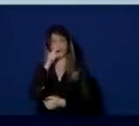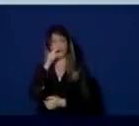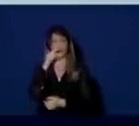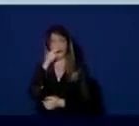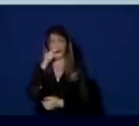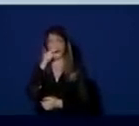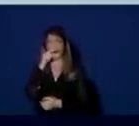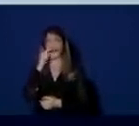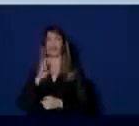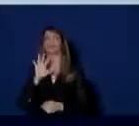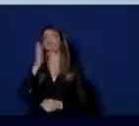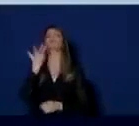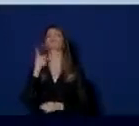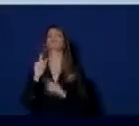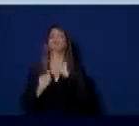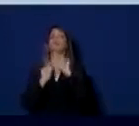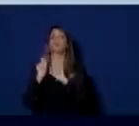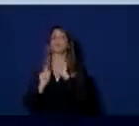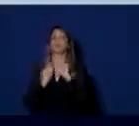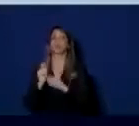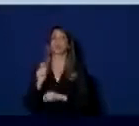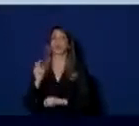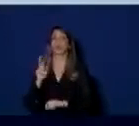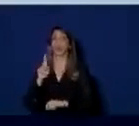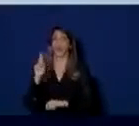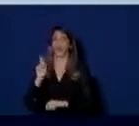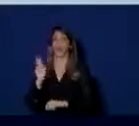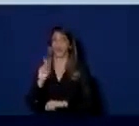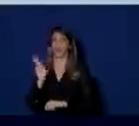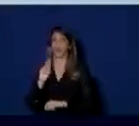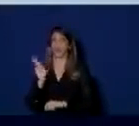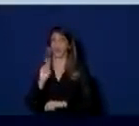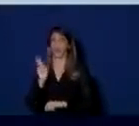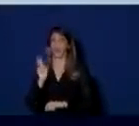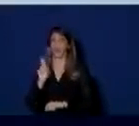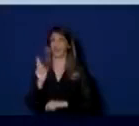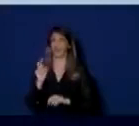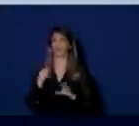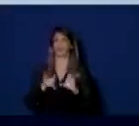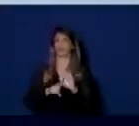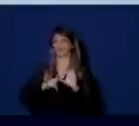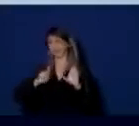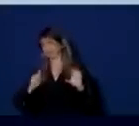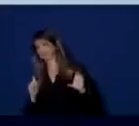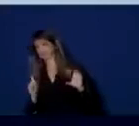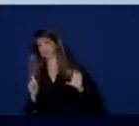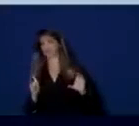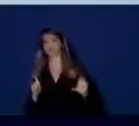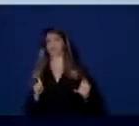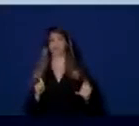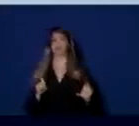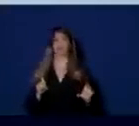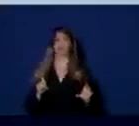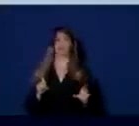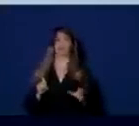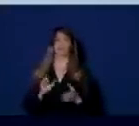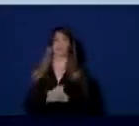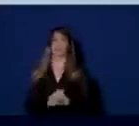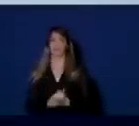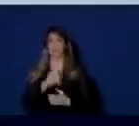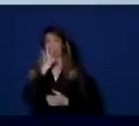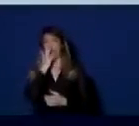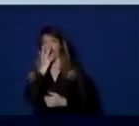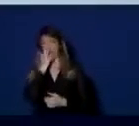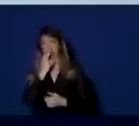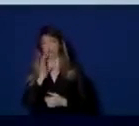que acabaram levando o real para ficar desancorado. E, por incrível que pareça, ser funding currency para